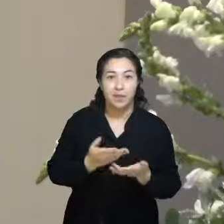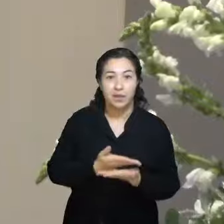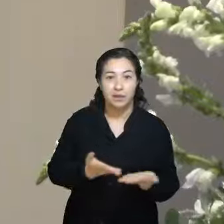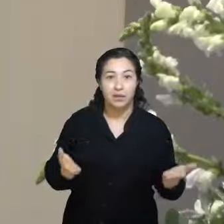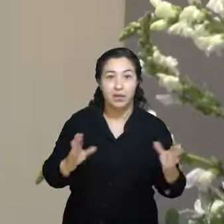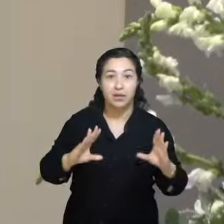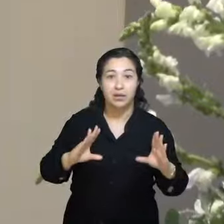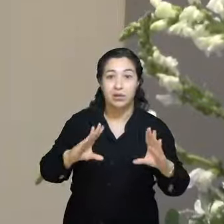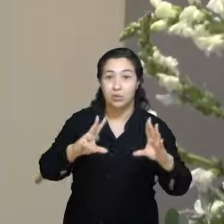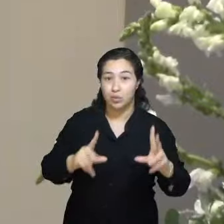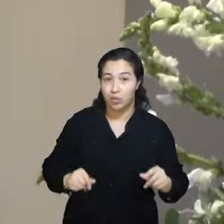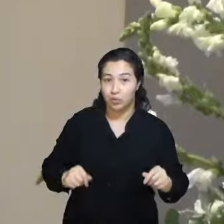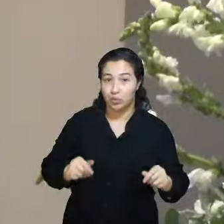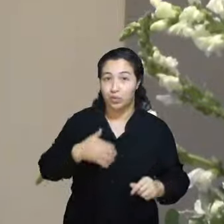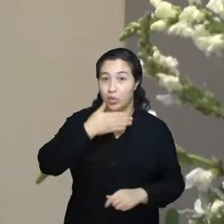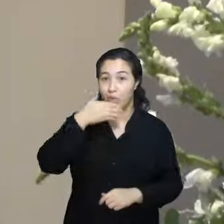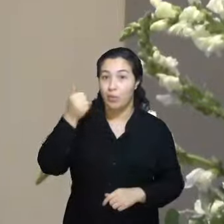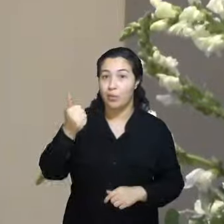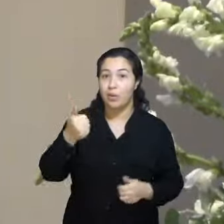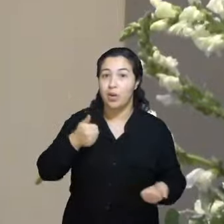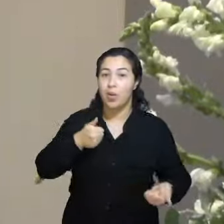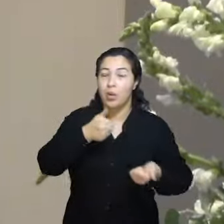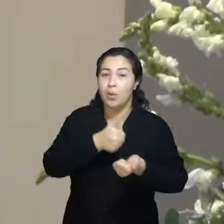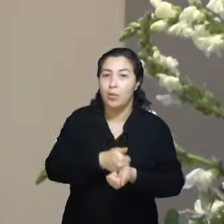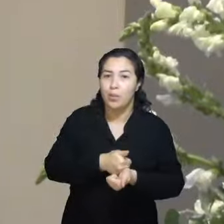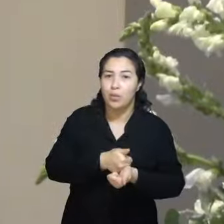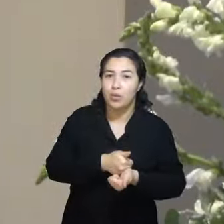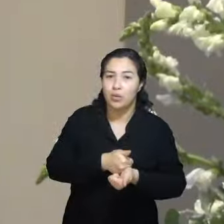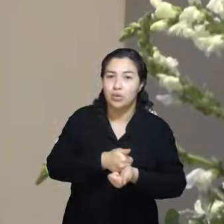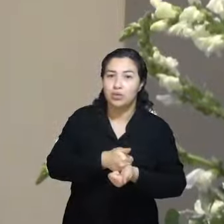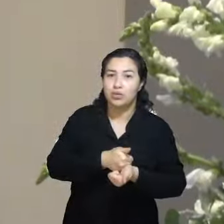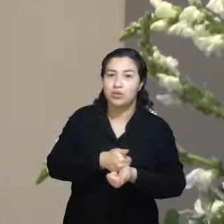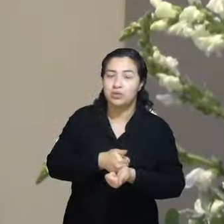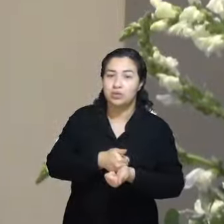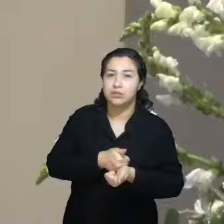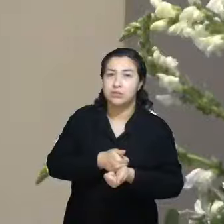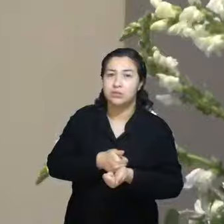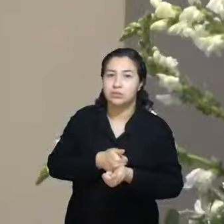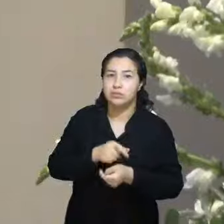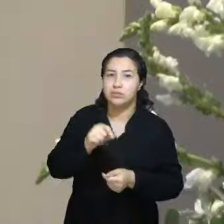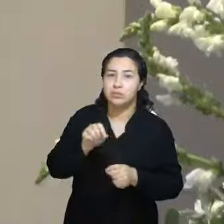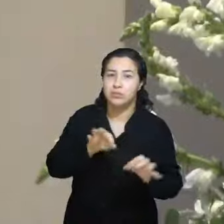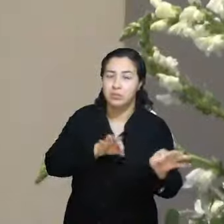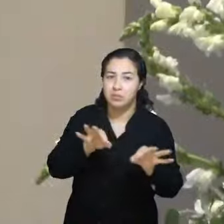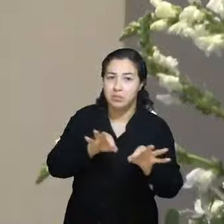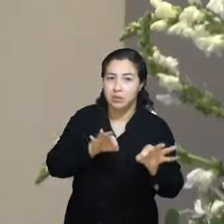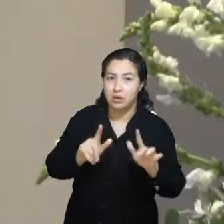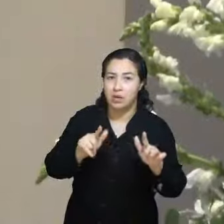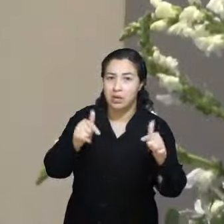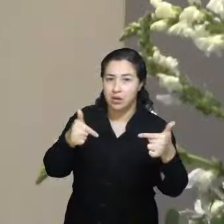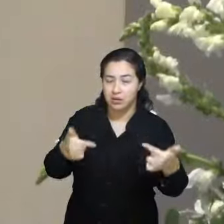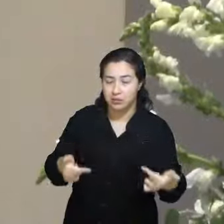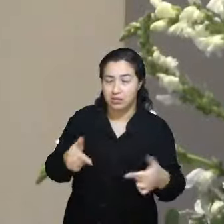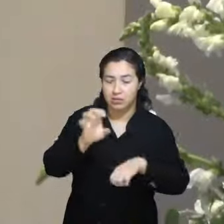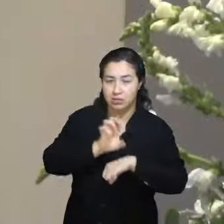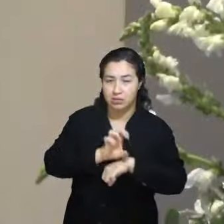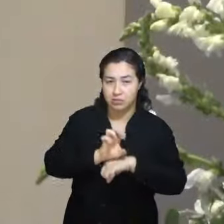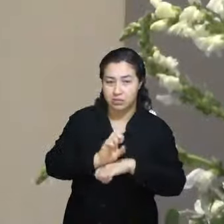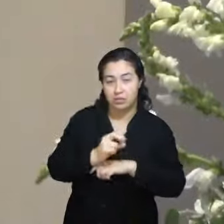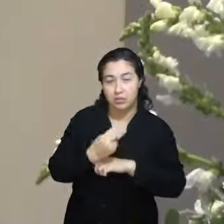qual Faz melhor quem está mais próximo vale dizer só caberá a realização de determinada ação pelo estado ou pela